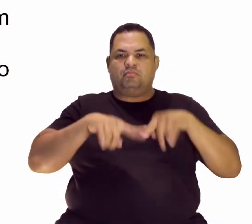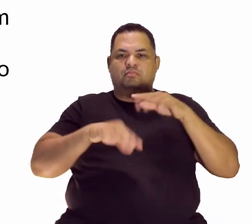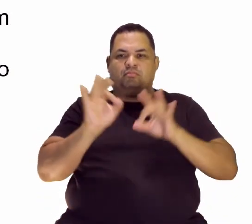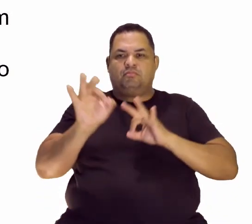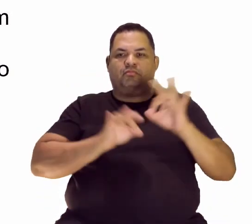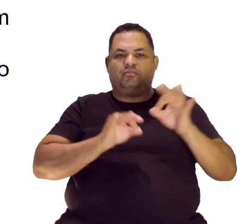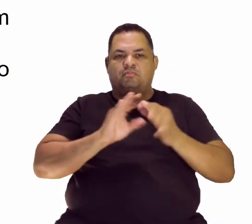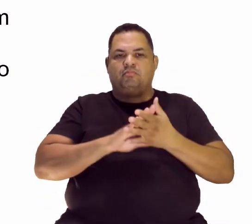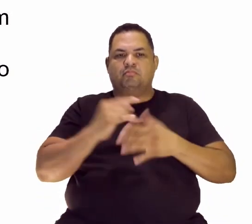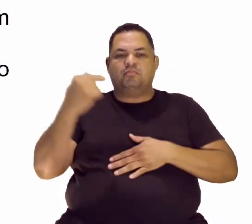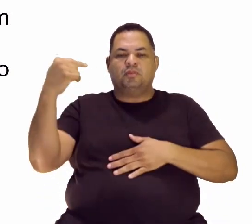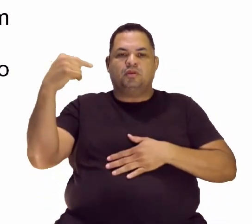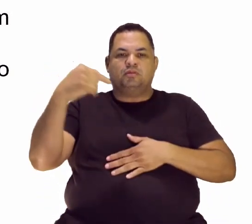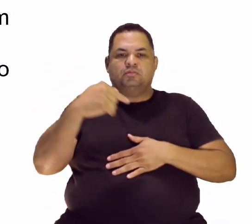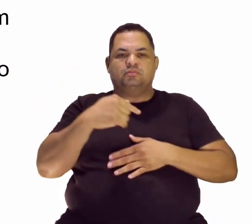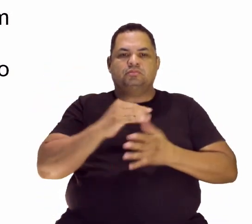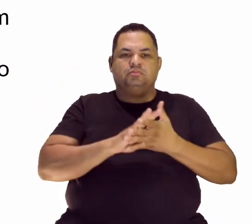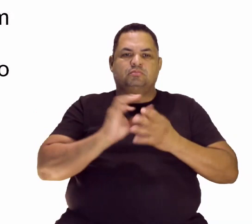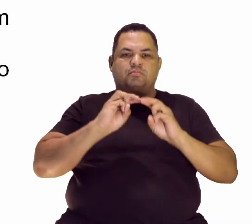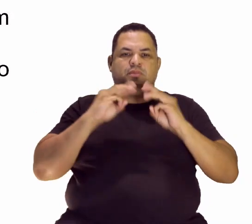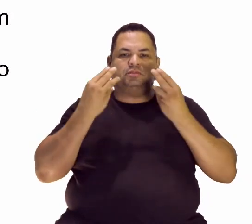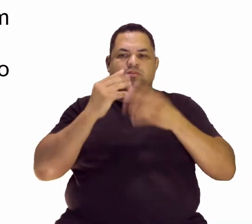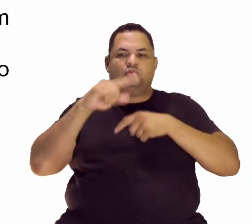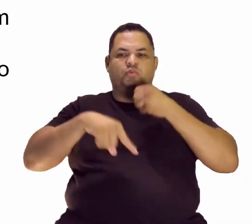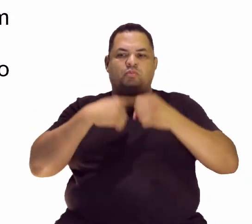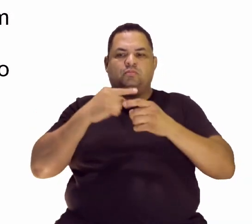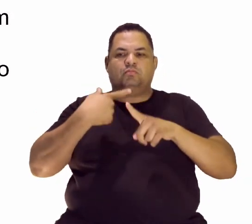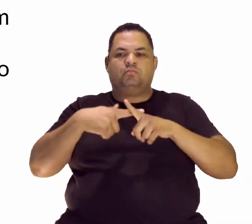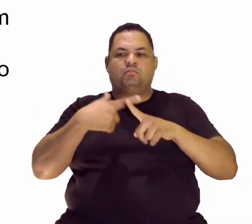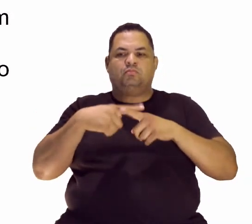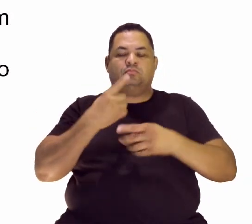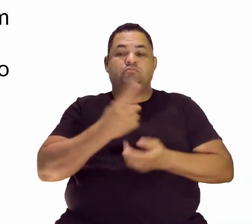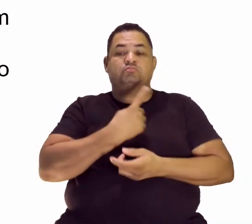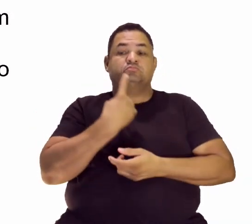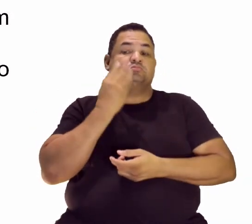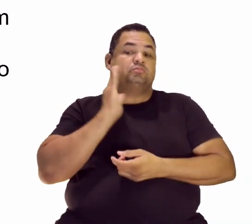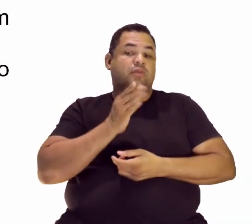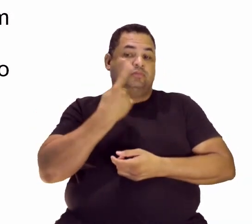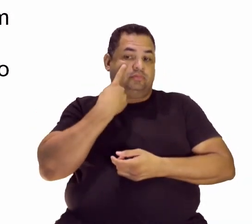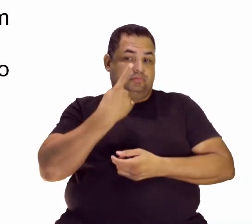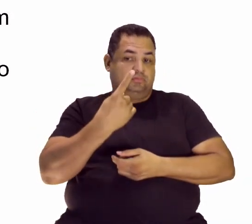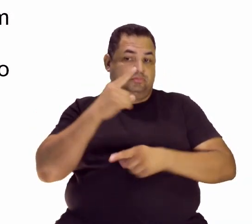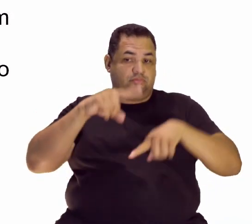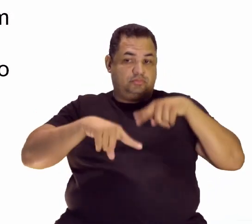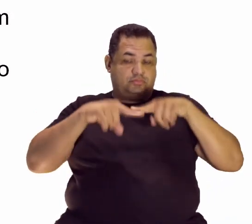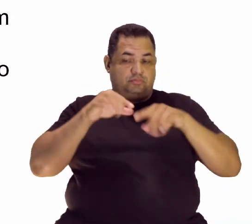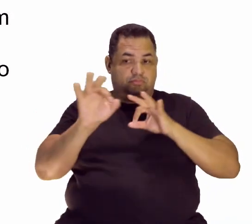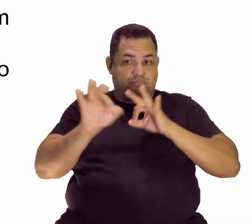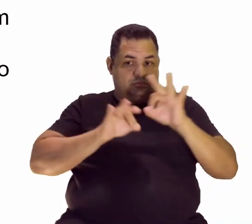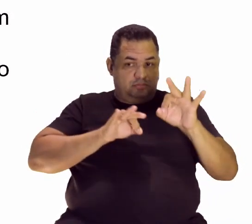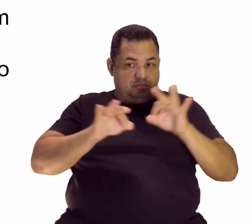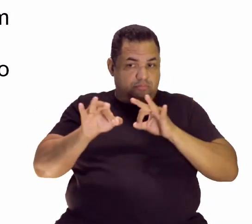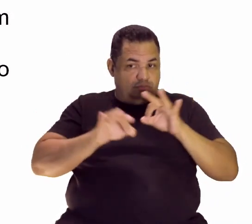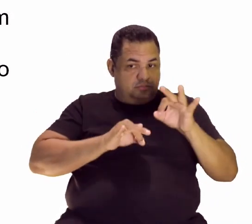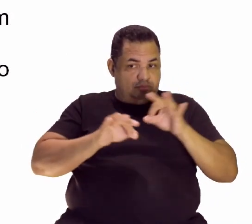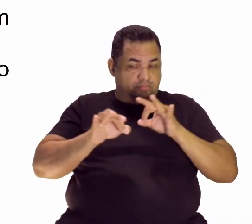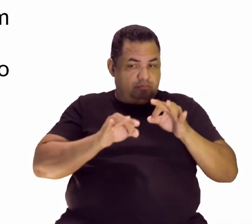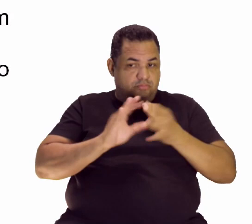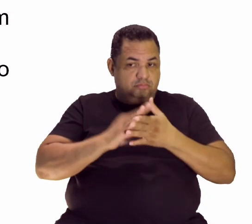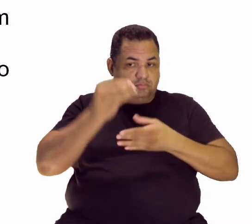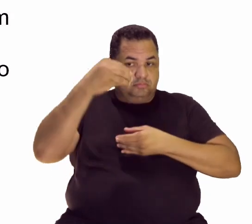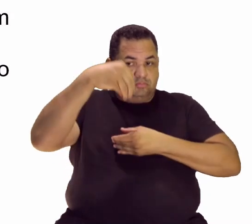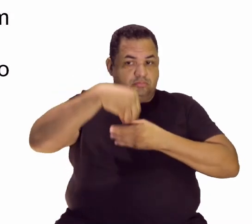colocados em ordem decrescente de massas atômicas? Não, porque vocês viram que os elementos eles estão organizados